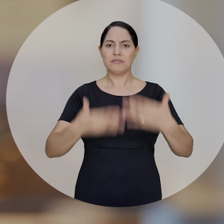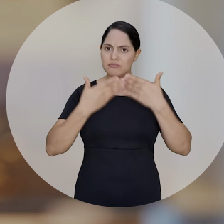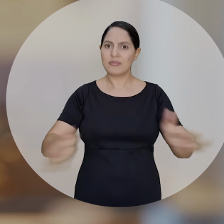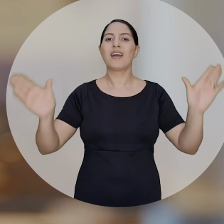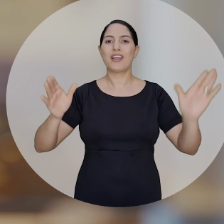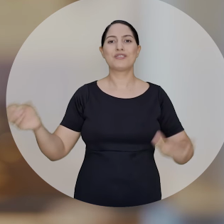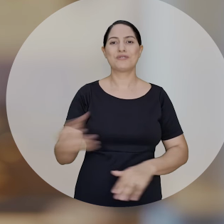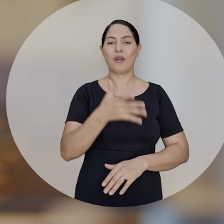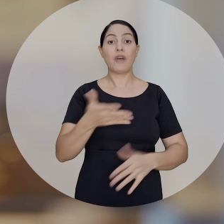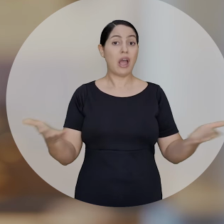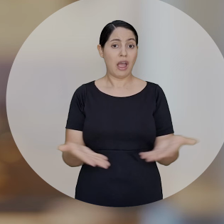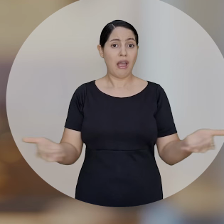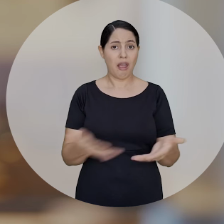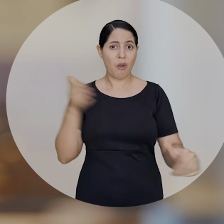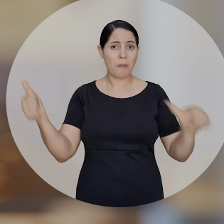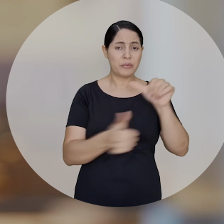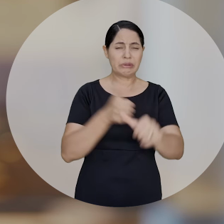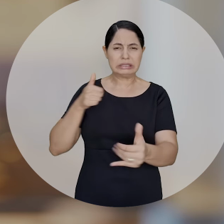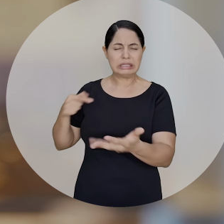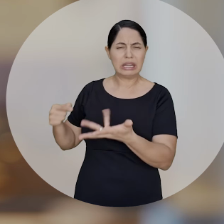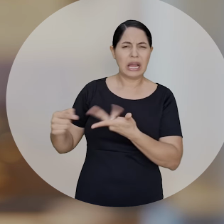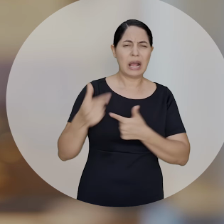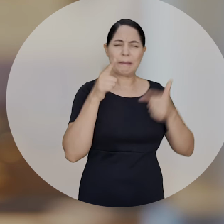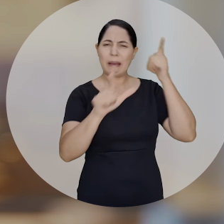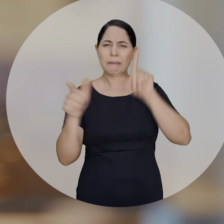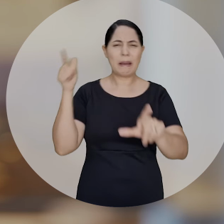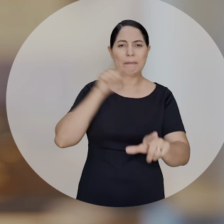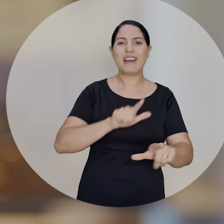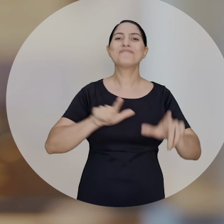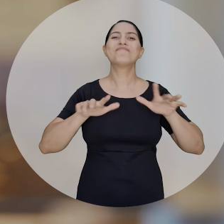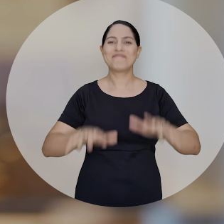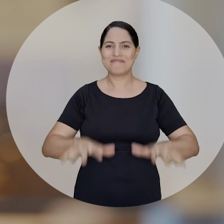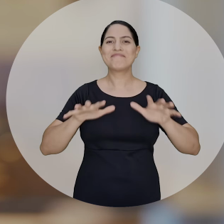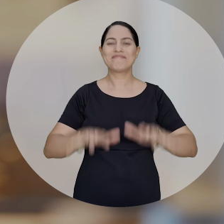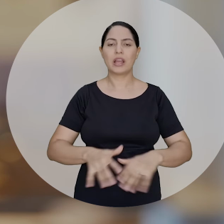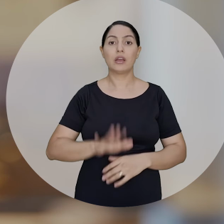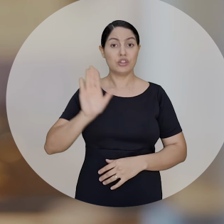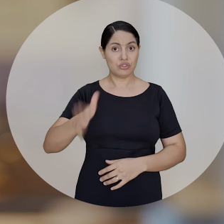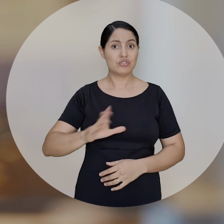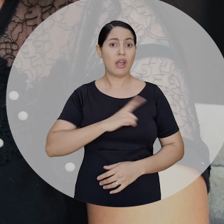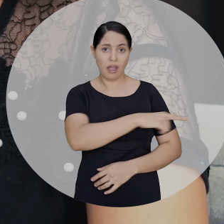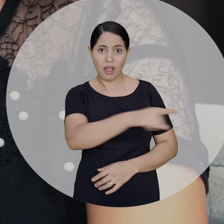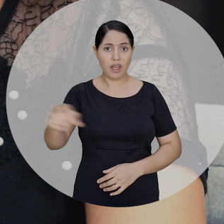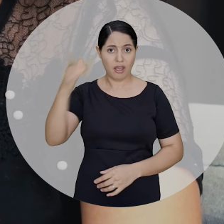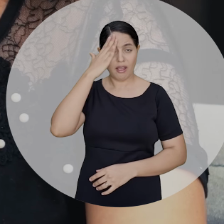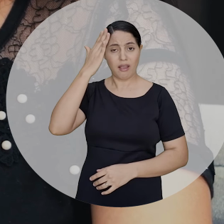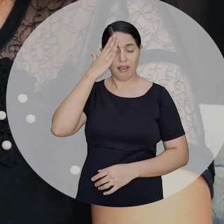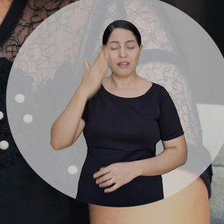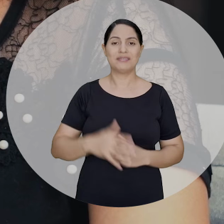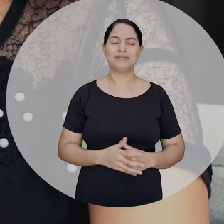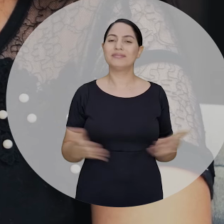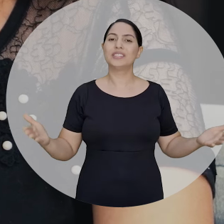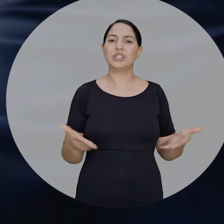aberta ao novo. Nessa mudança, os avanços e conquistas vieram para ficar e já são sentidos por todos. Hoje o que eu